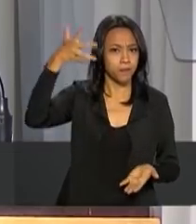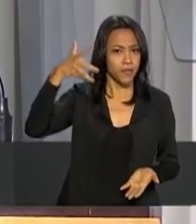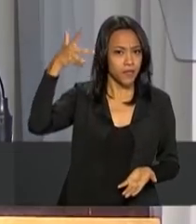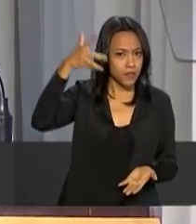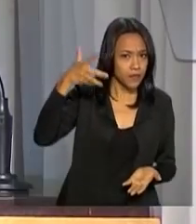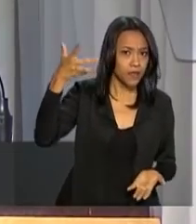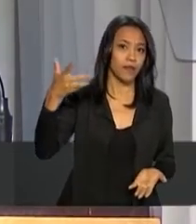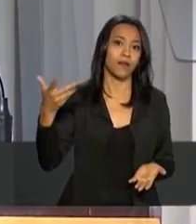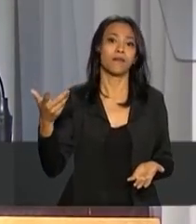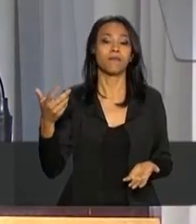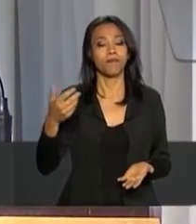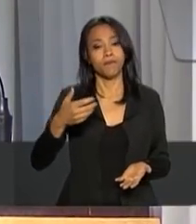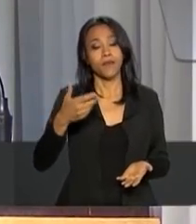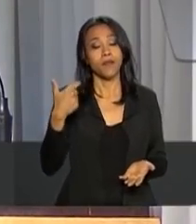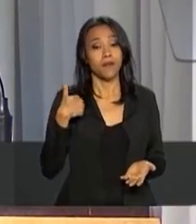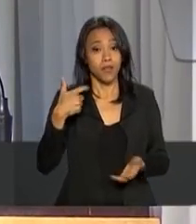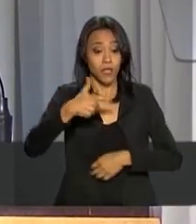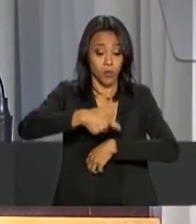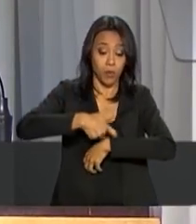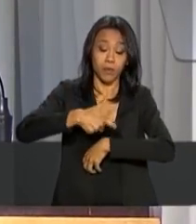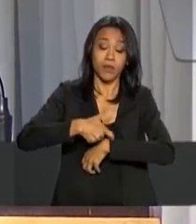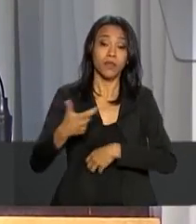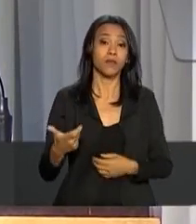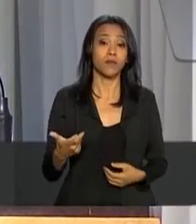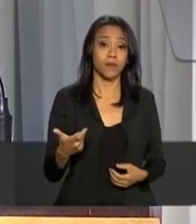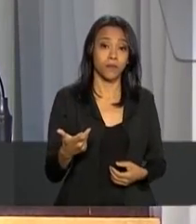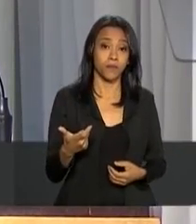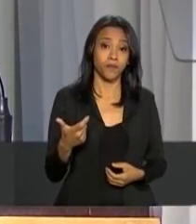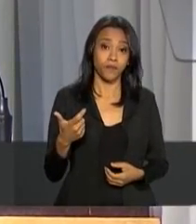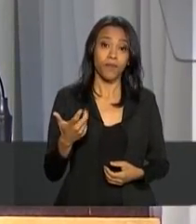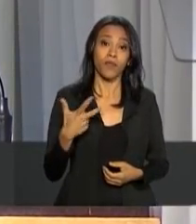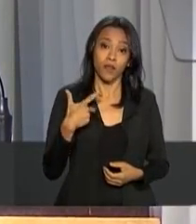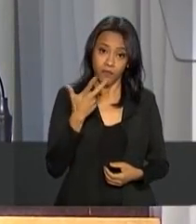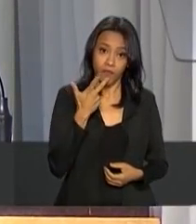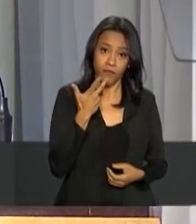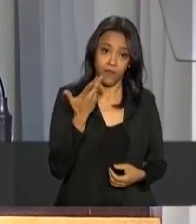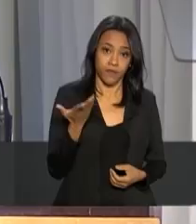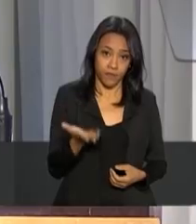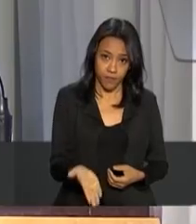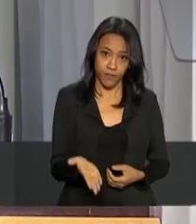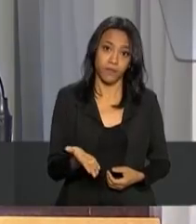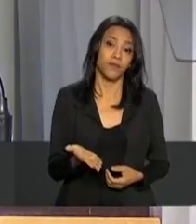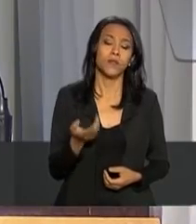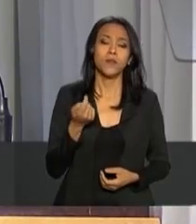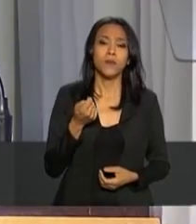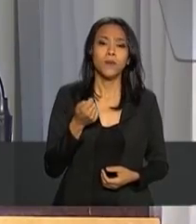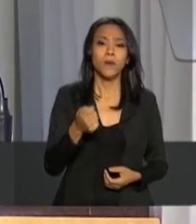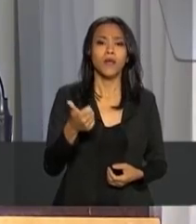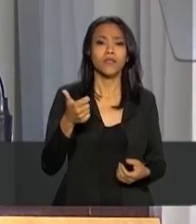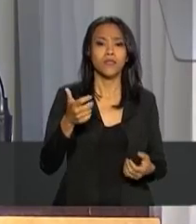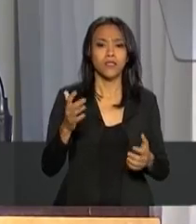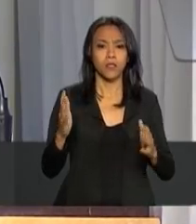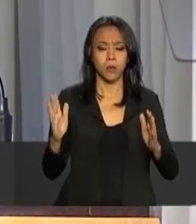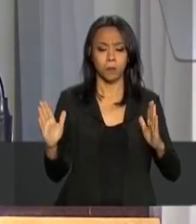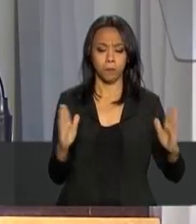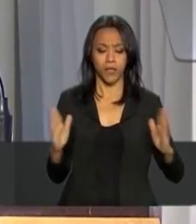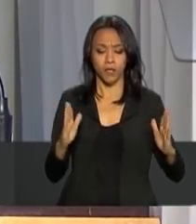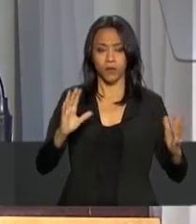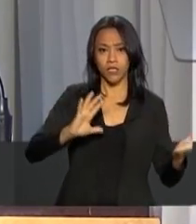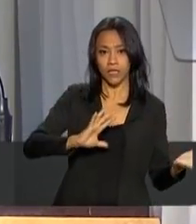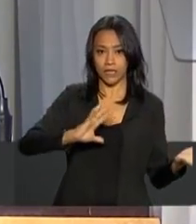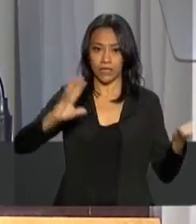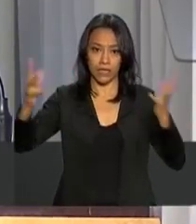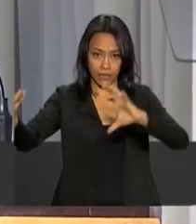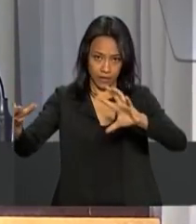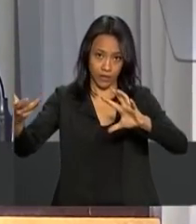dão a tribuna, precisamente no momento, como aqui registrado, quase de transição, porque a partir